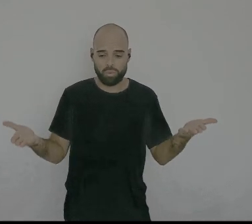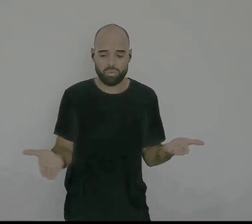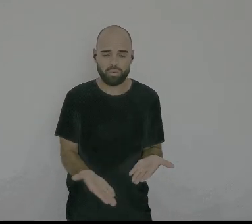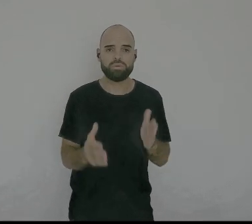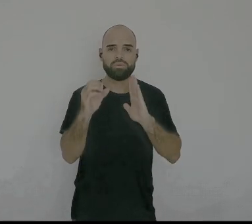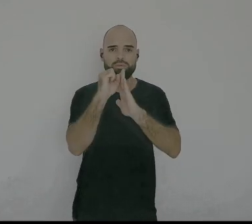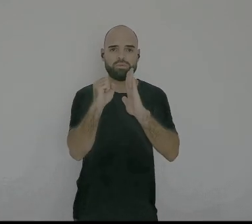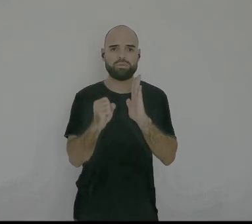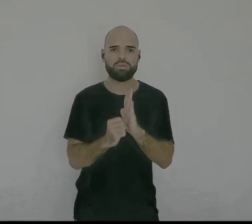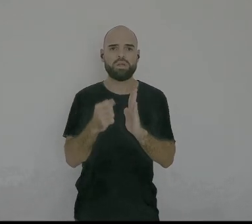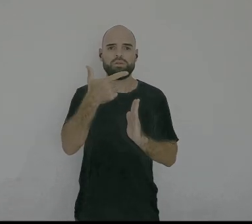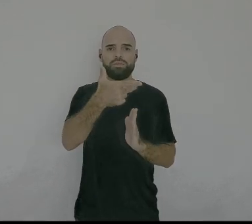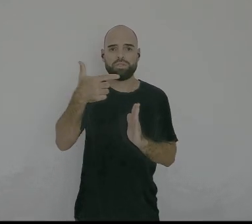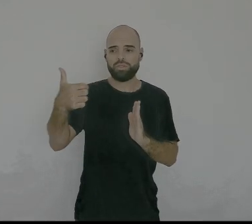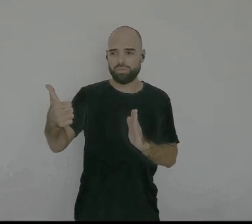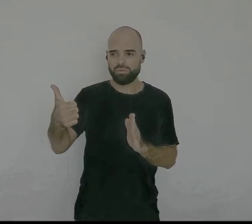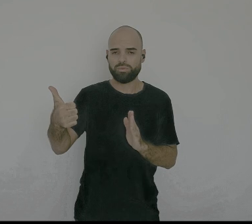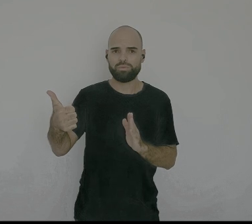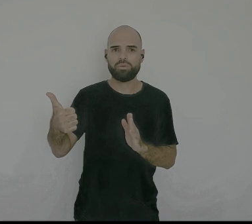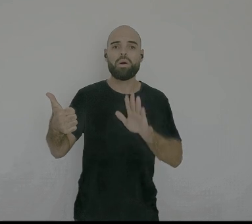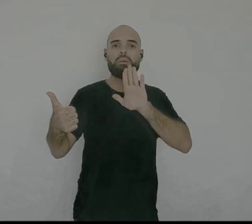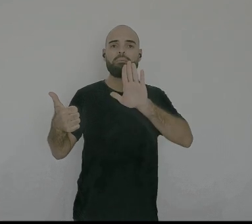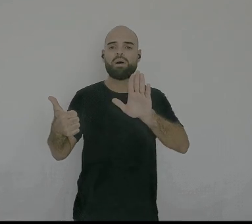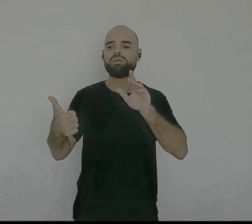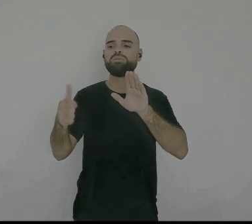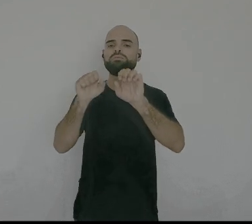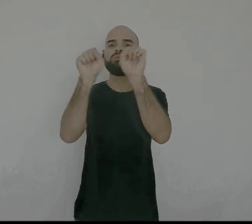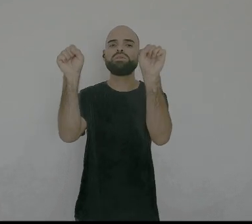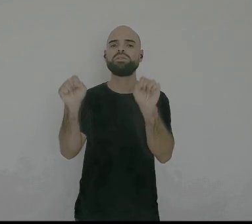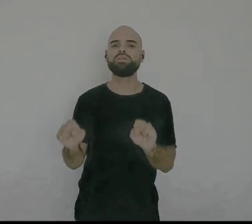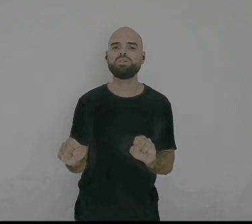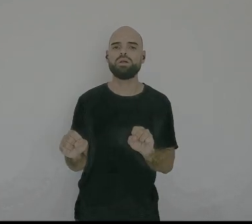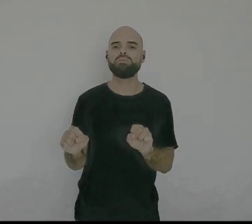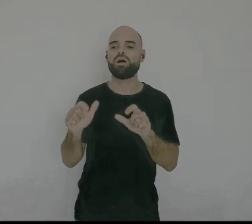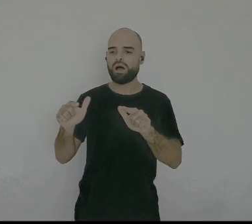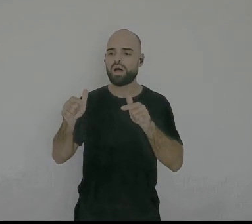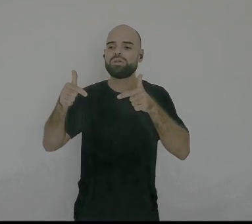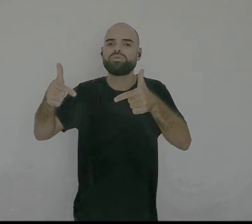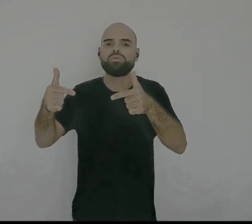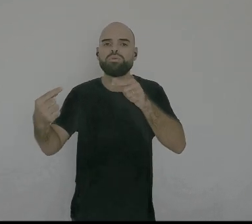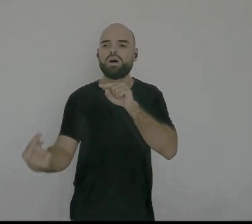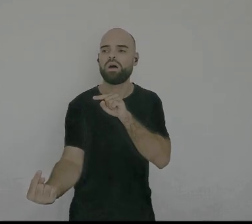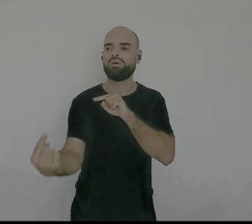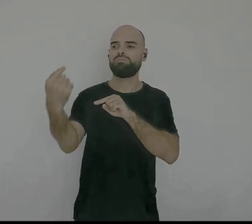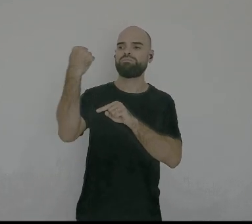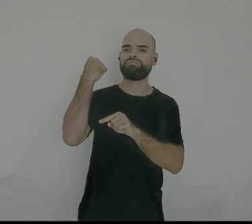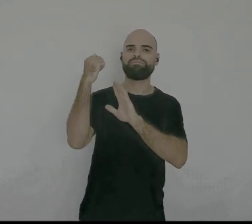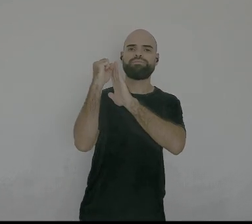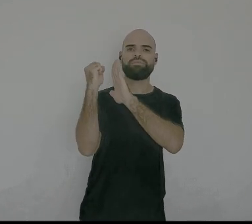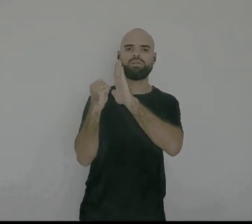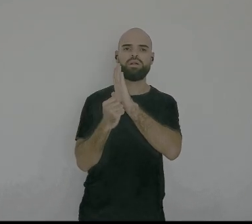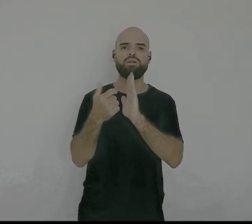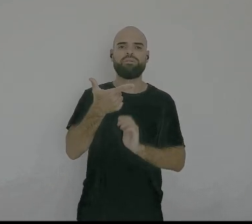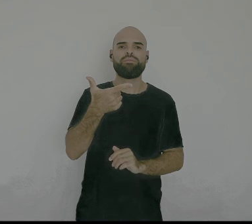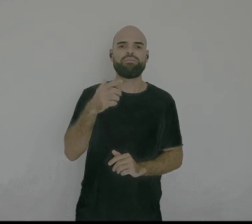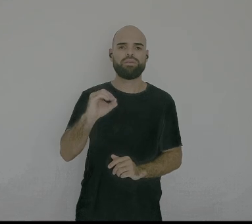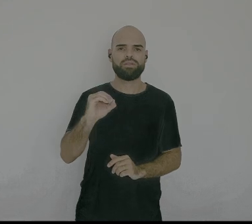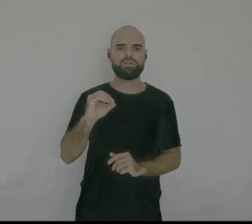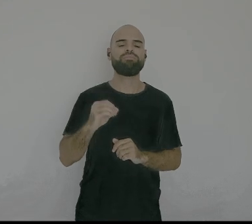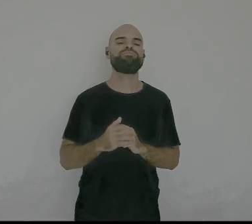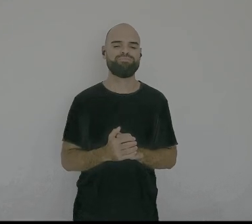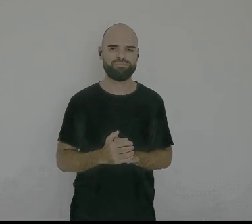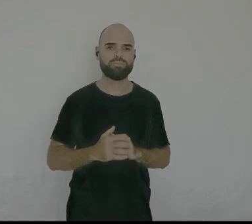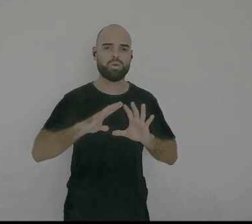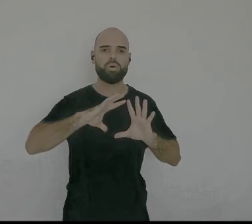O que acontece? Então, nós temos uma situação do século XXI de saúde epidemiológica sendo respondida por um sistema